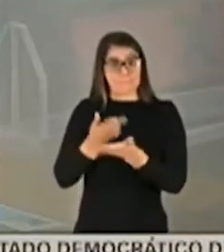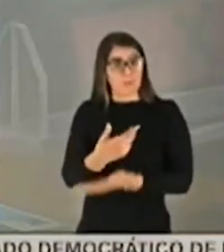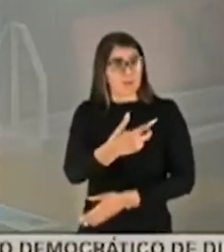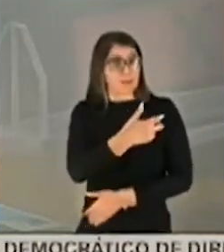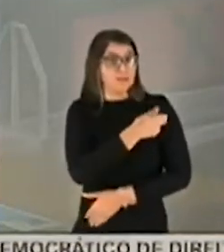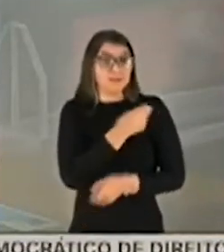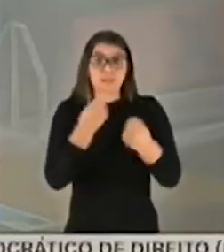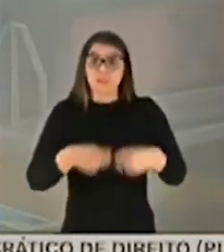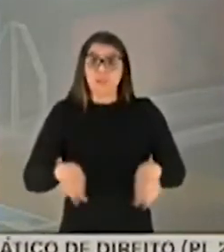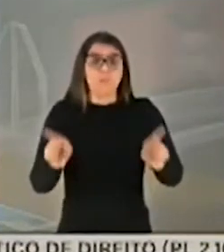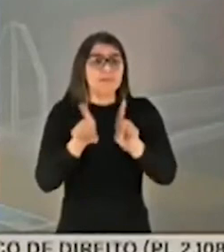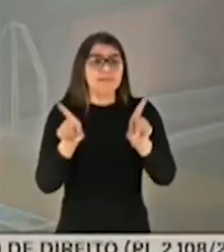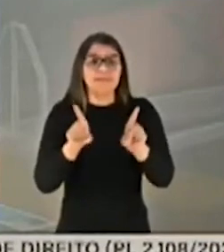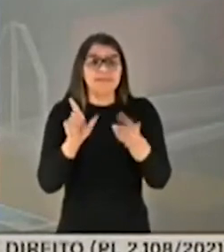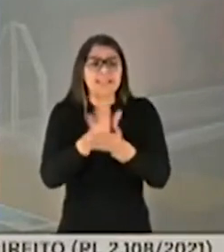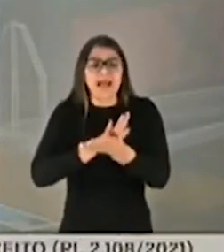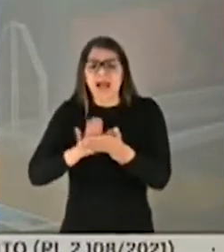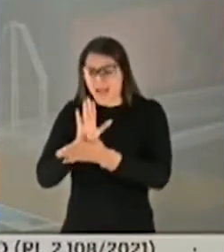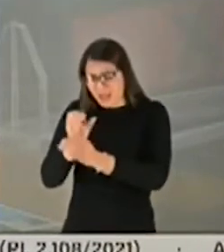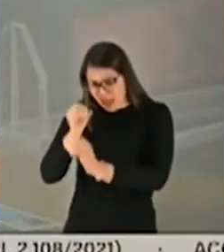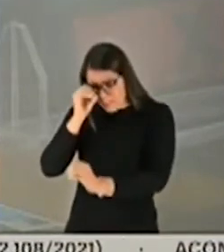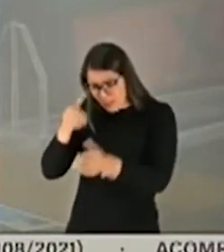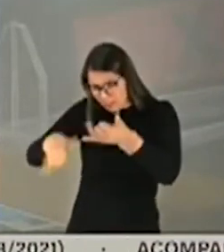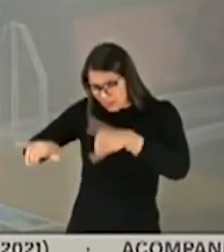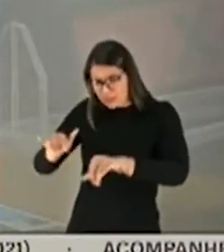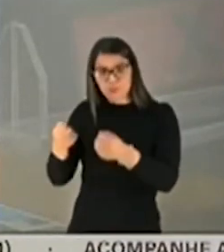vacinas com nenhum laboratório.